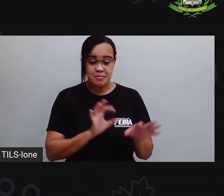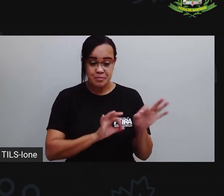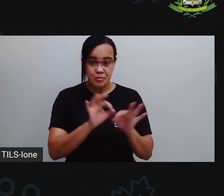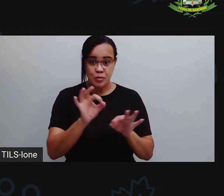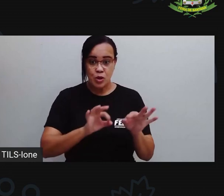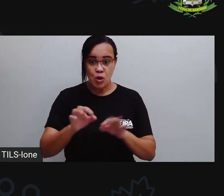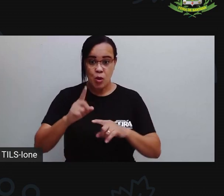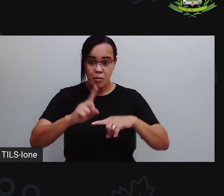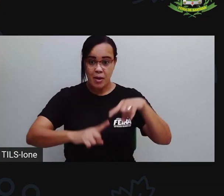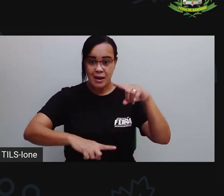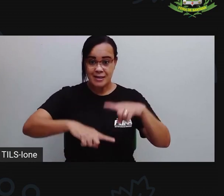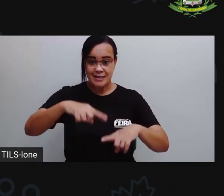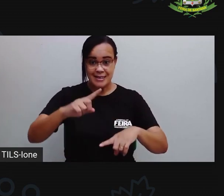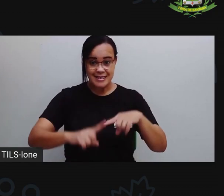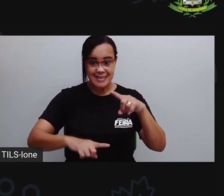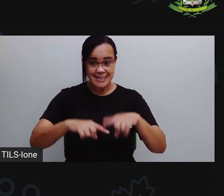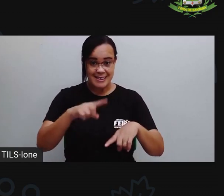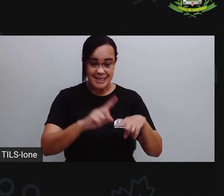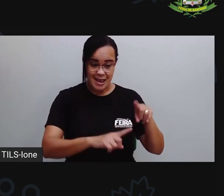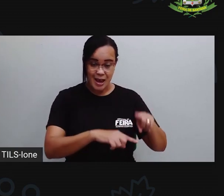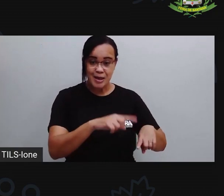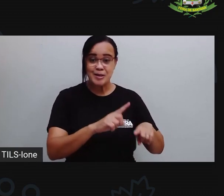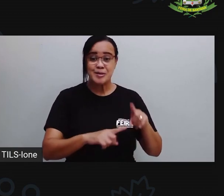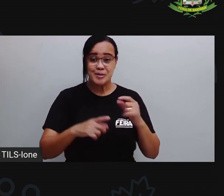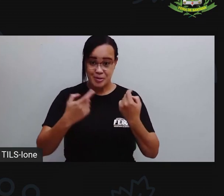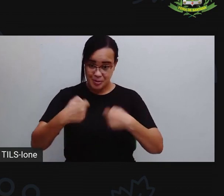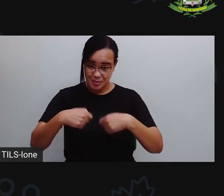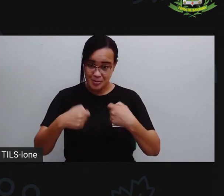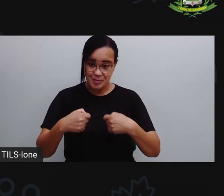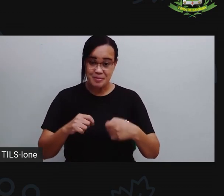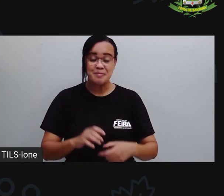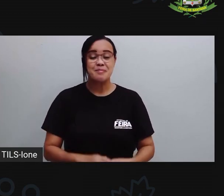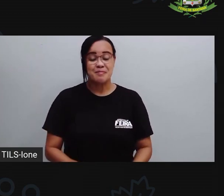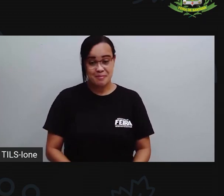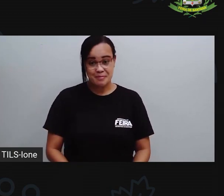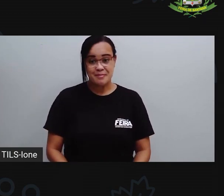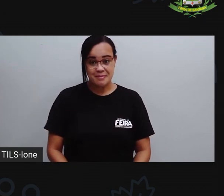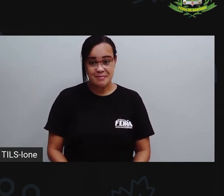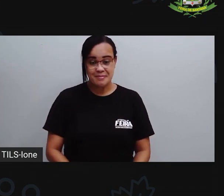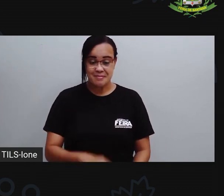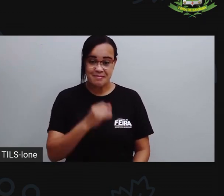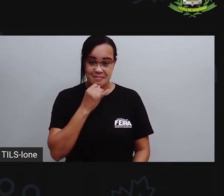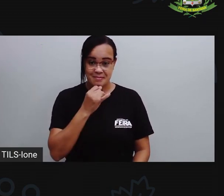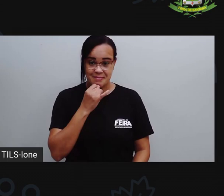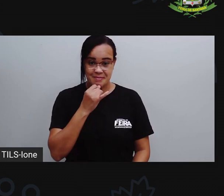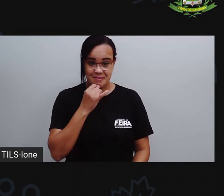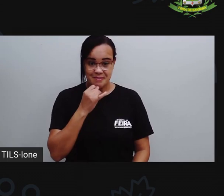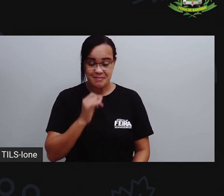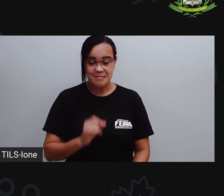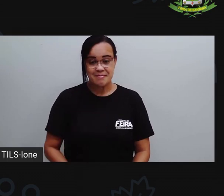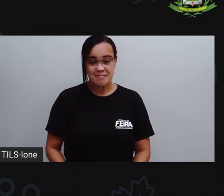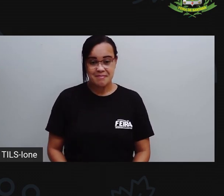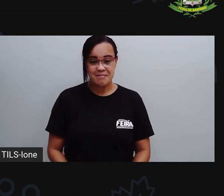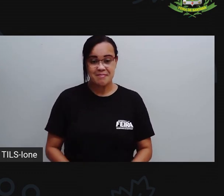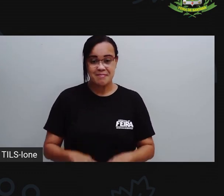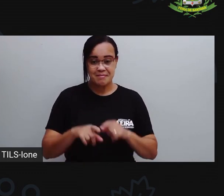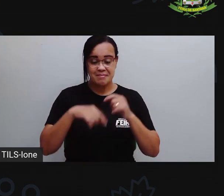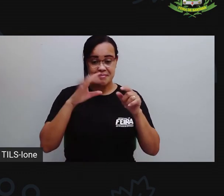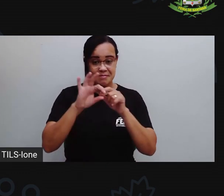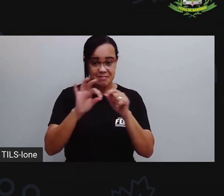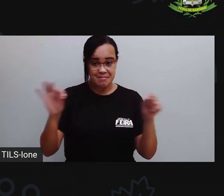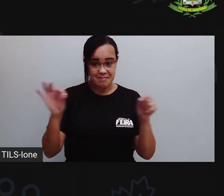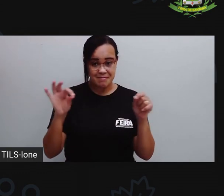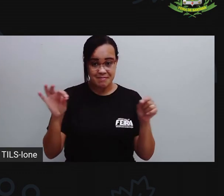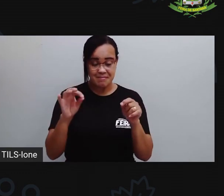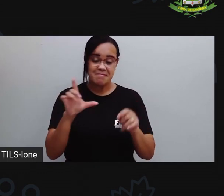materiais. Então, você vai separar tudo aquilo que você tem. Então, por exemplo, a Pro colocou aqui, ó, fitas, né? Fita de cetim.